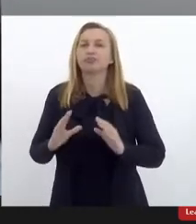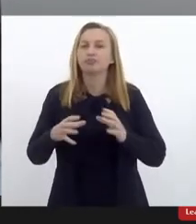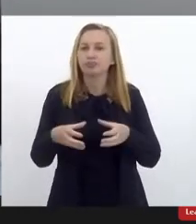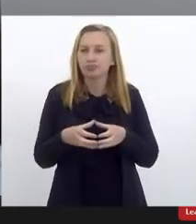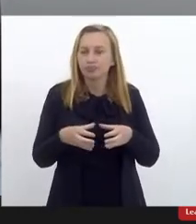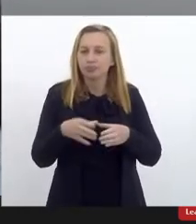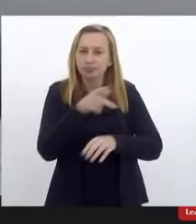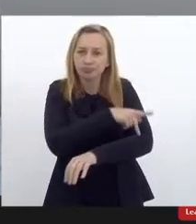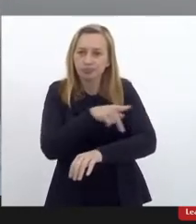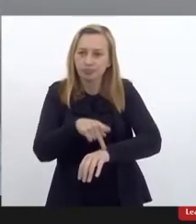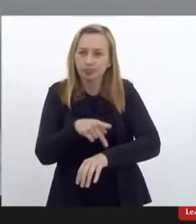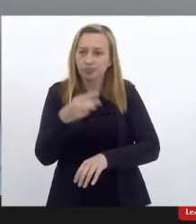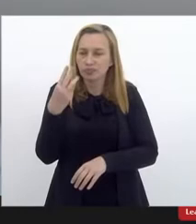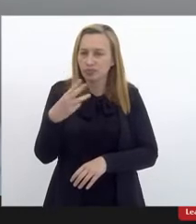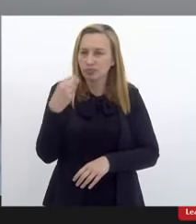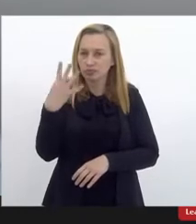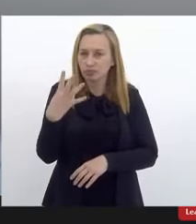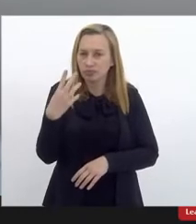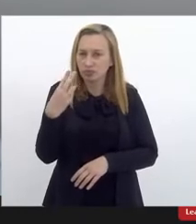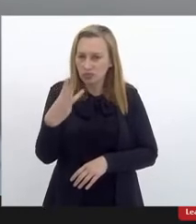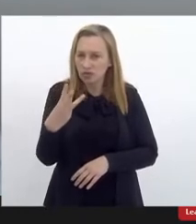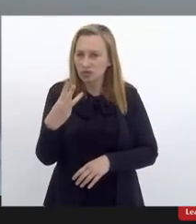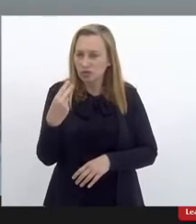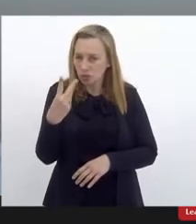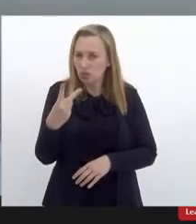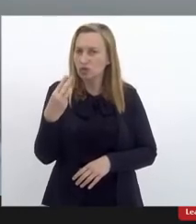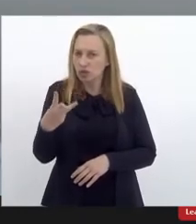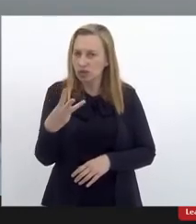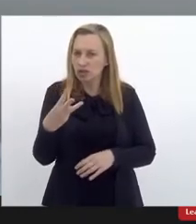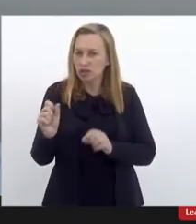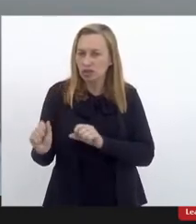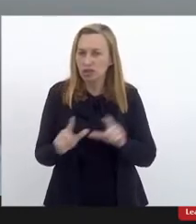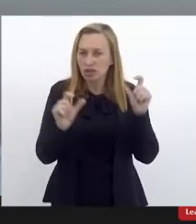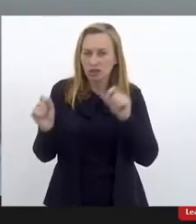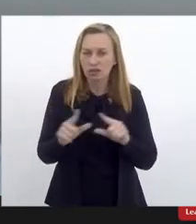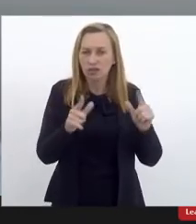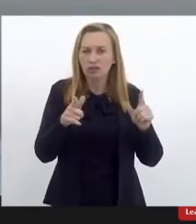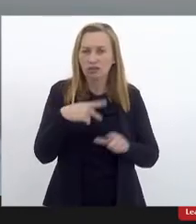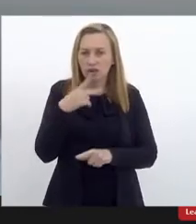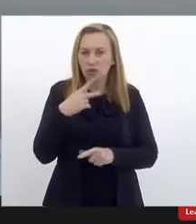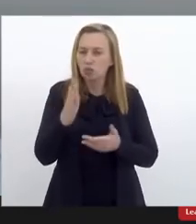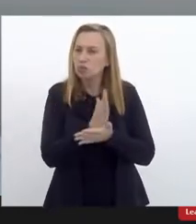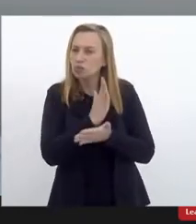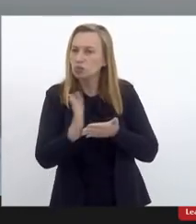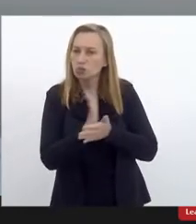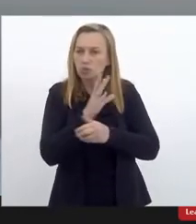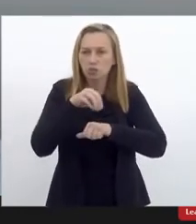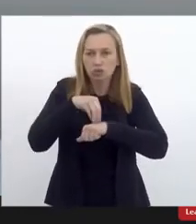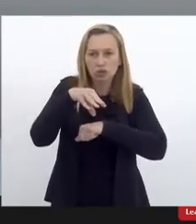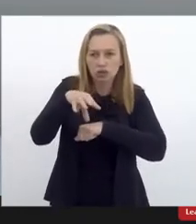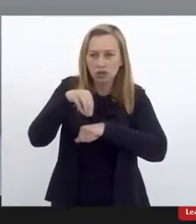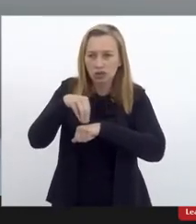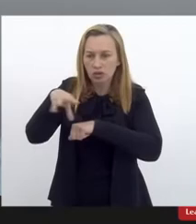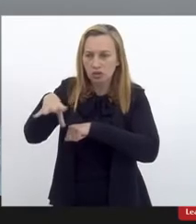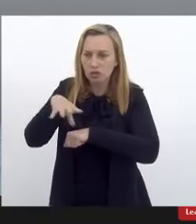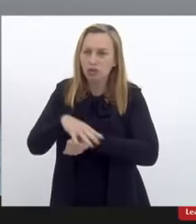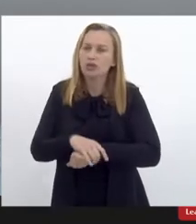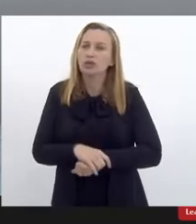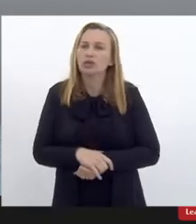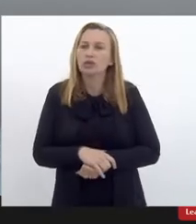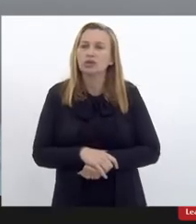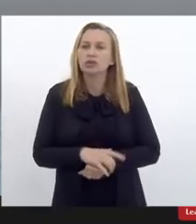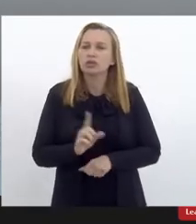em 2 ou 3 slides, mencionou, e ficou compreensível, que tem alguns indicadores que ainda não